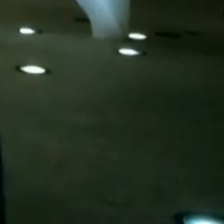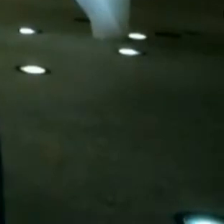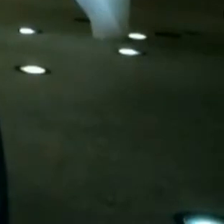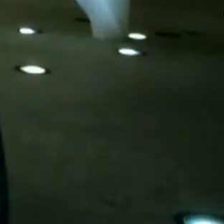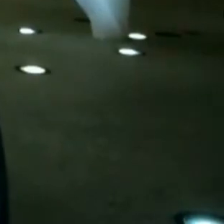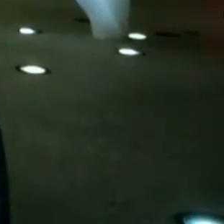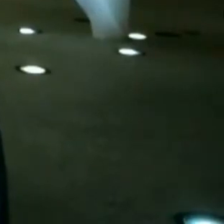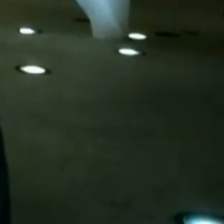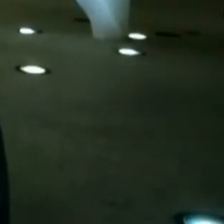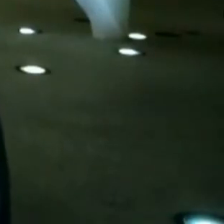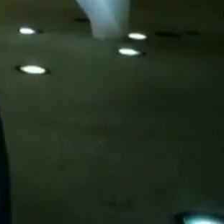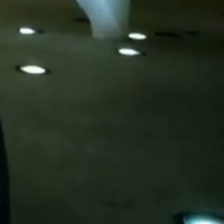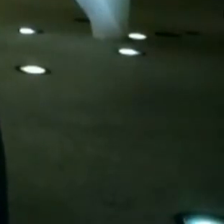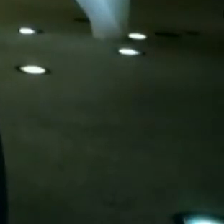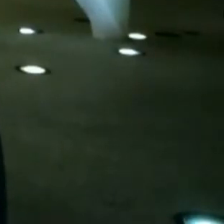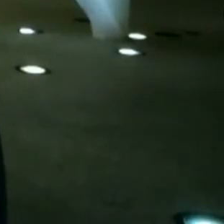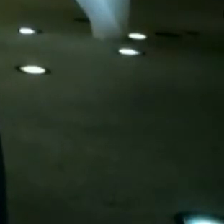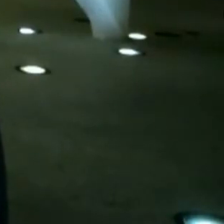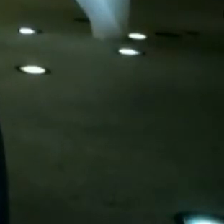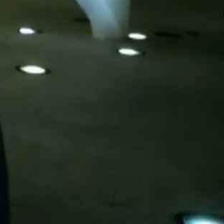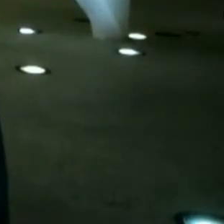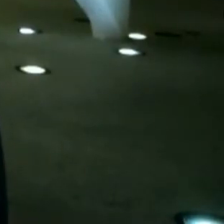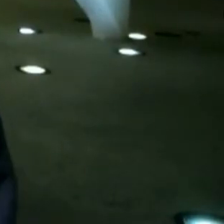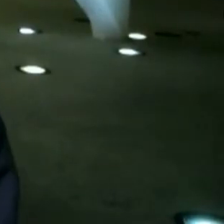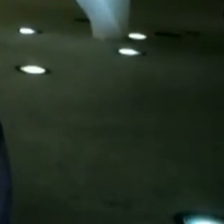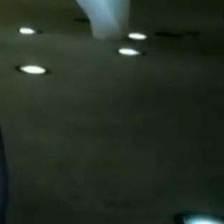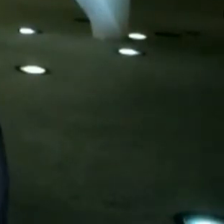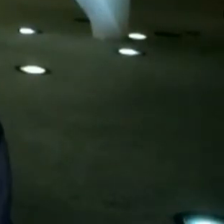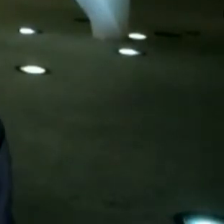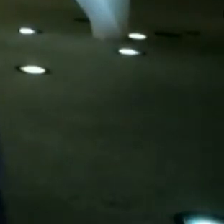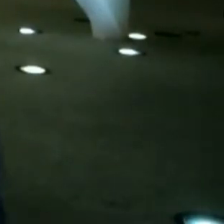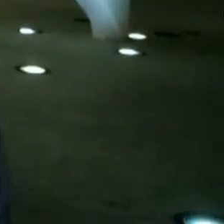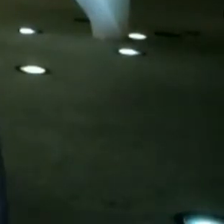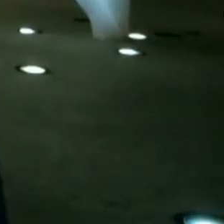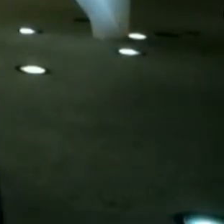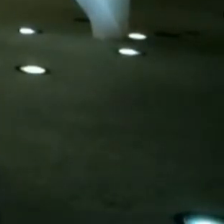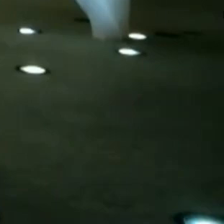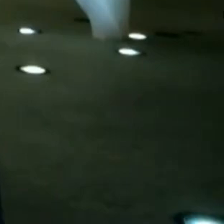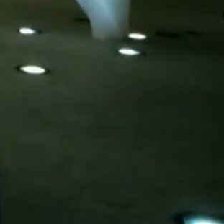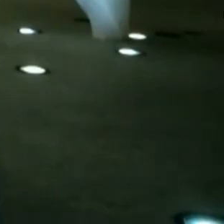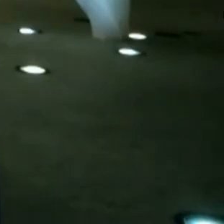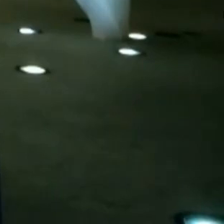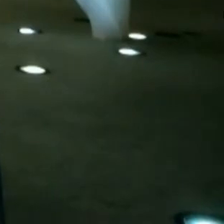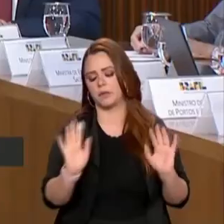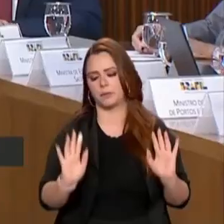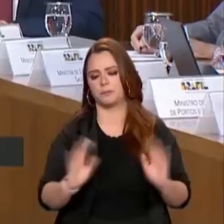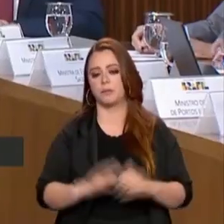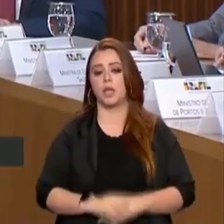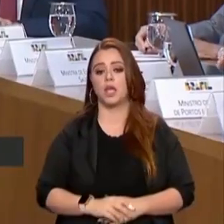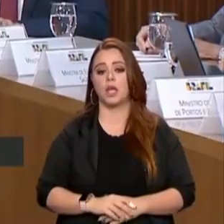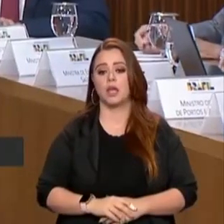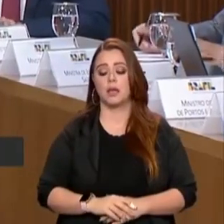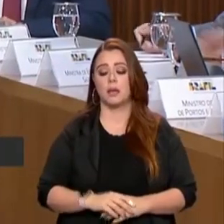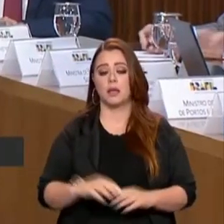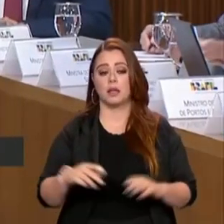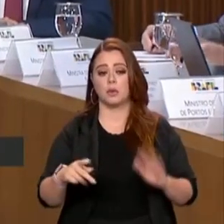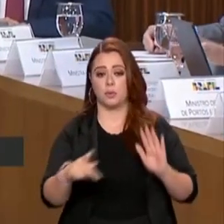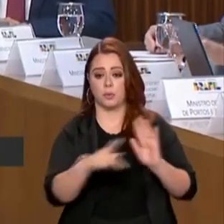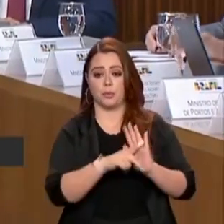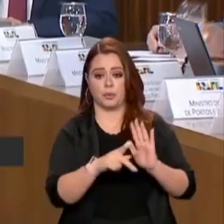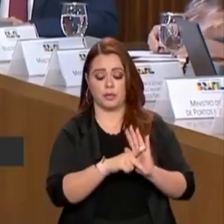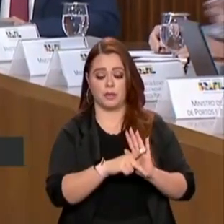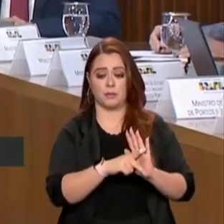dar execução ao que já foi planejado até agora. Vamos acompanhar um trecho do que ele falou. Vocês sabem que daqui para